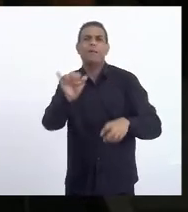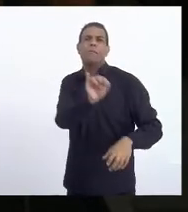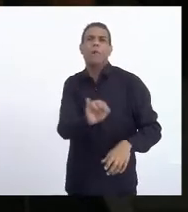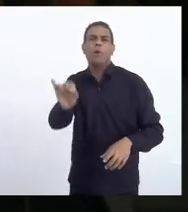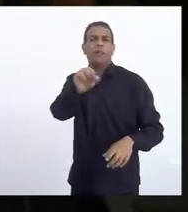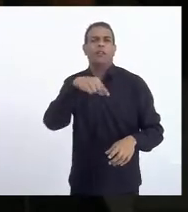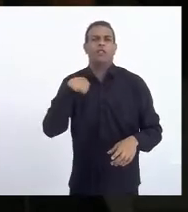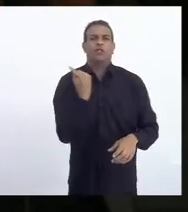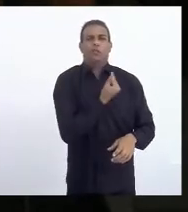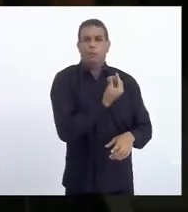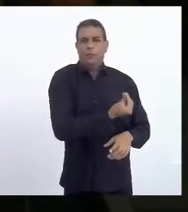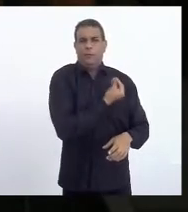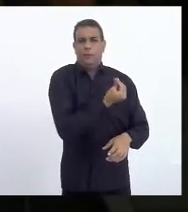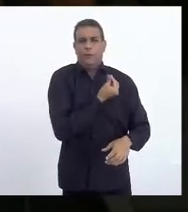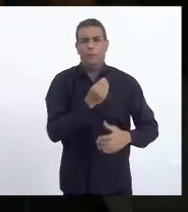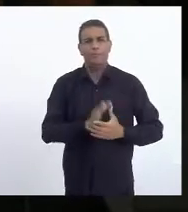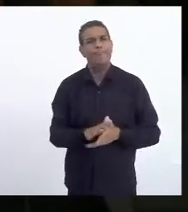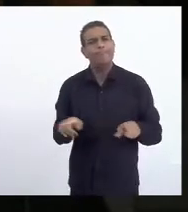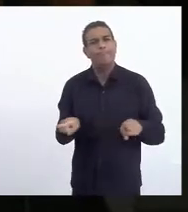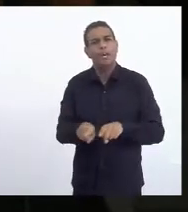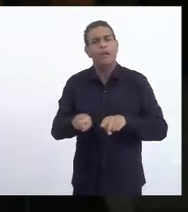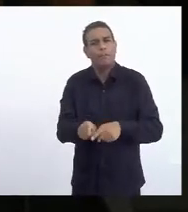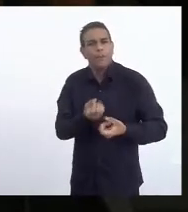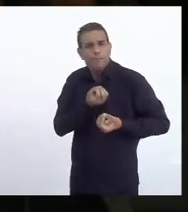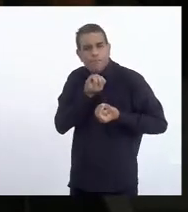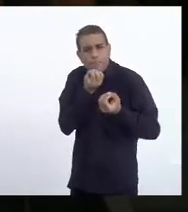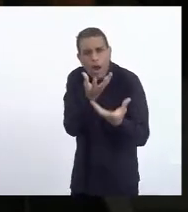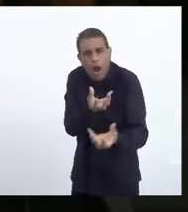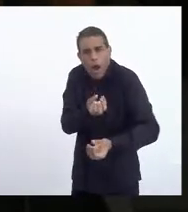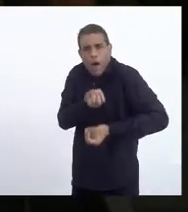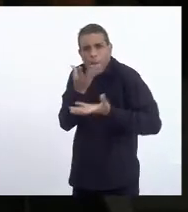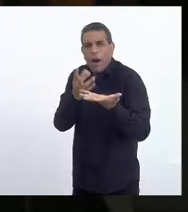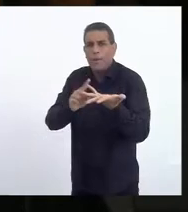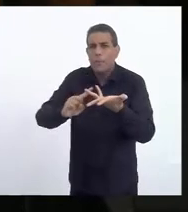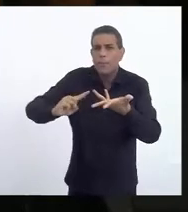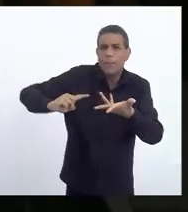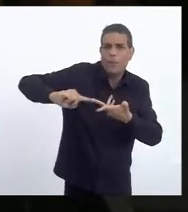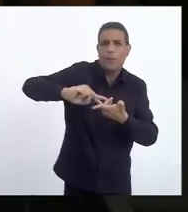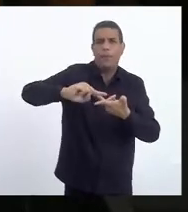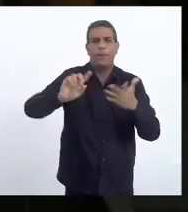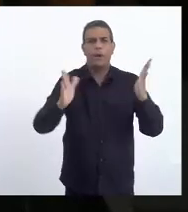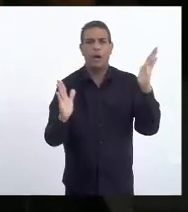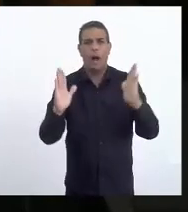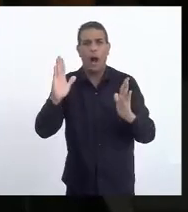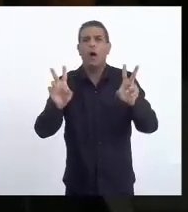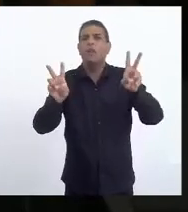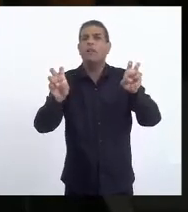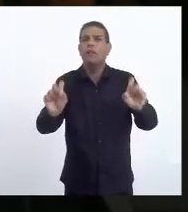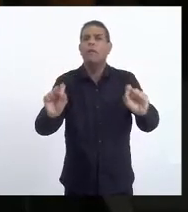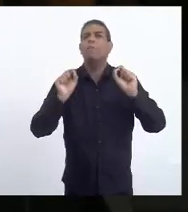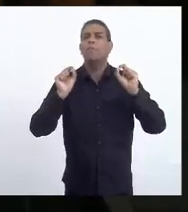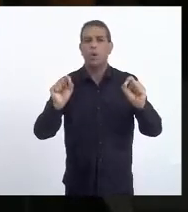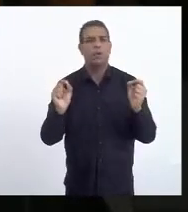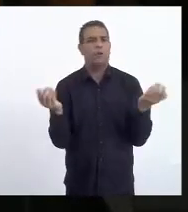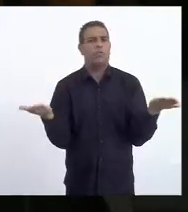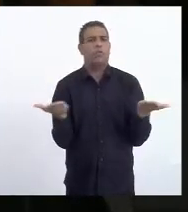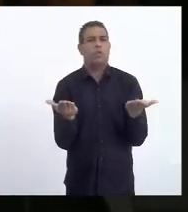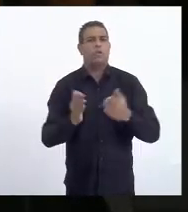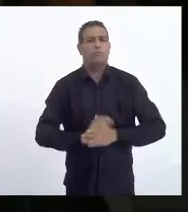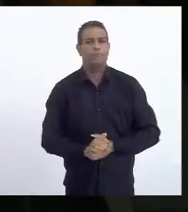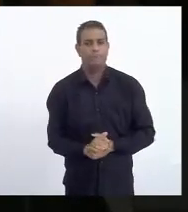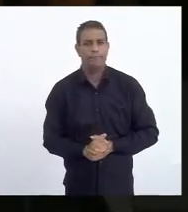importantíssimo e queria dizer senhora presidente que a pauta de hoje Oi